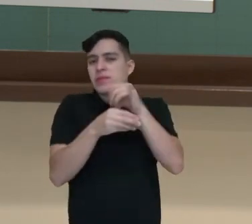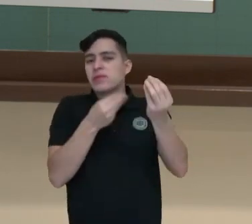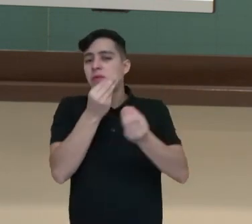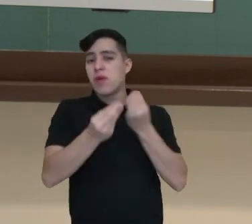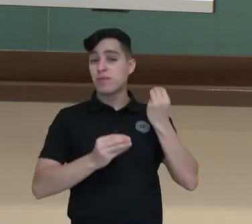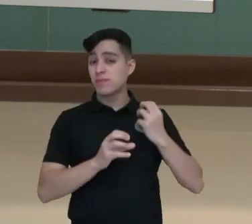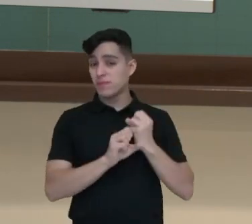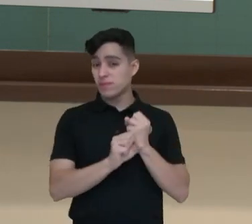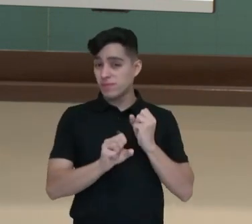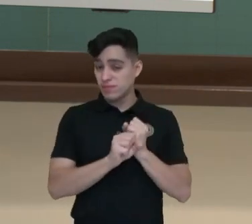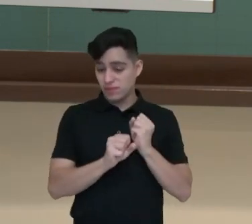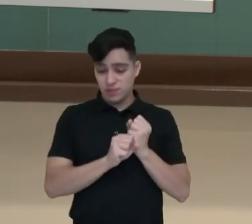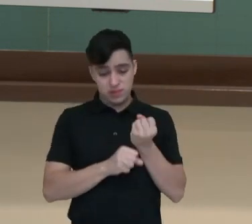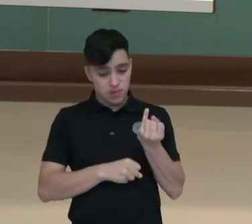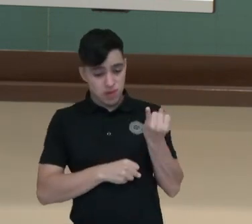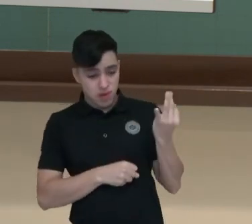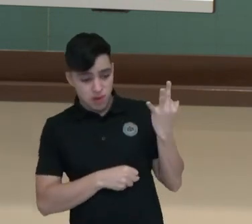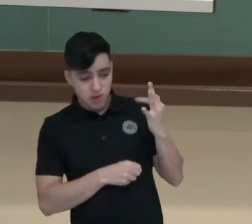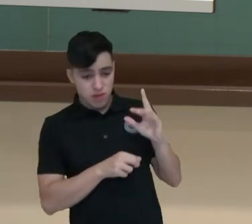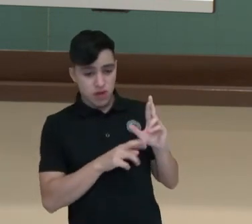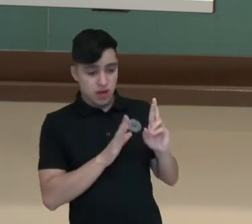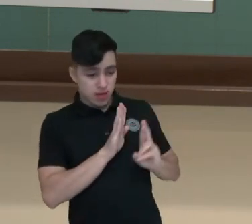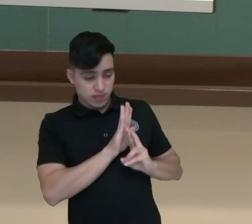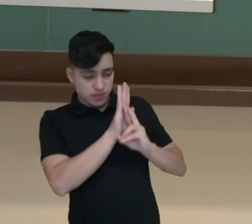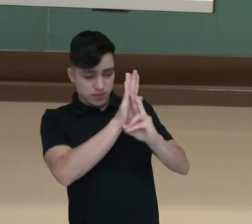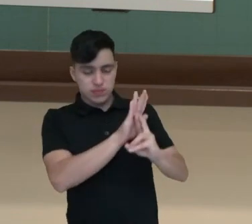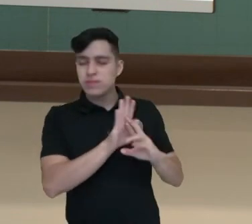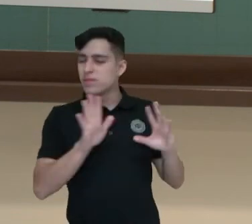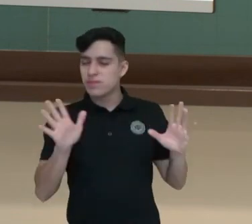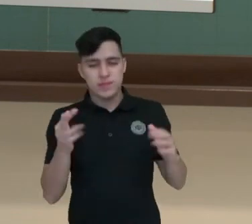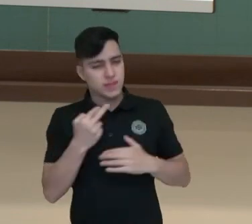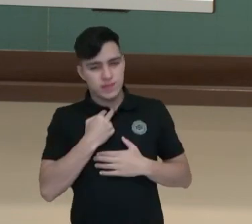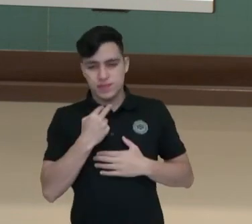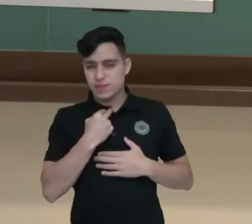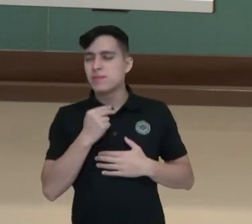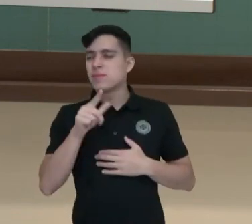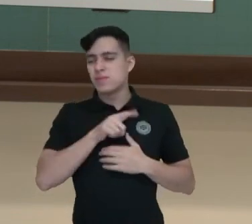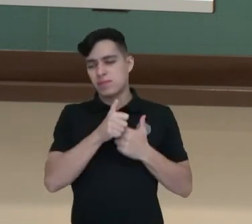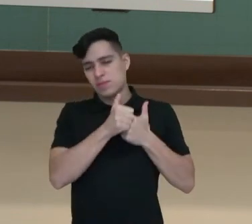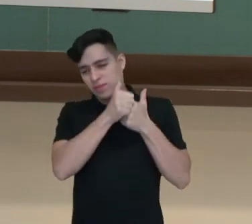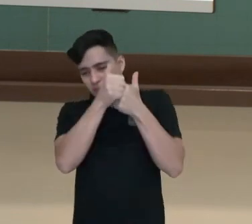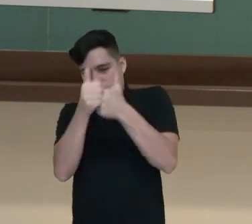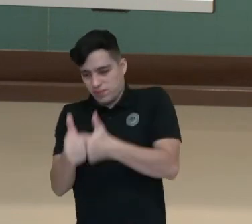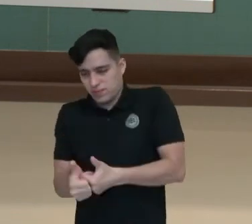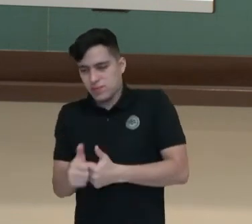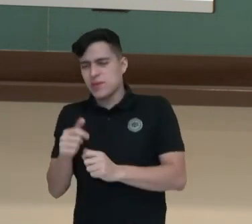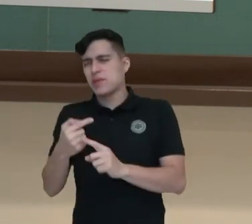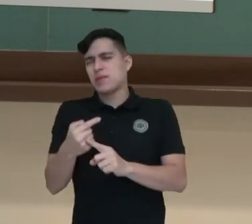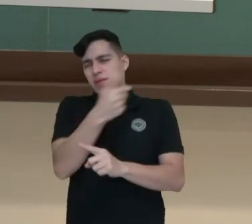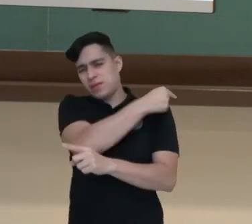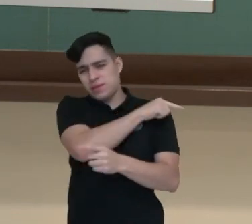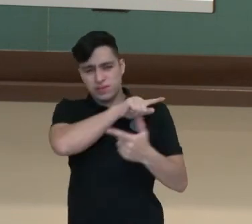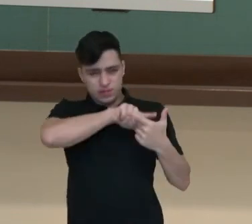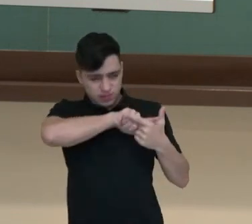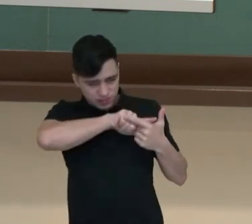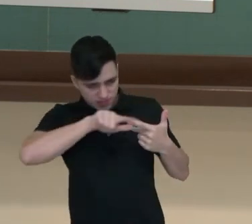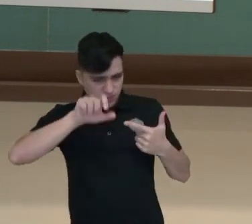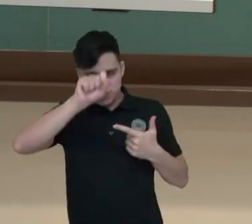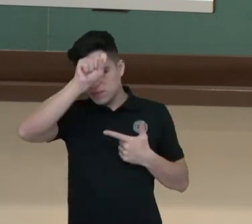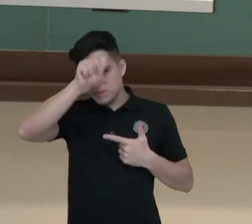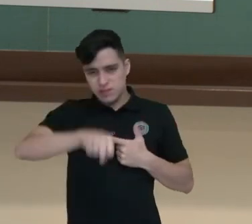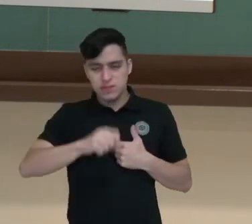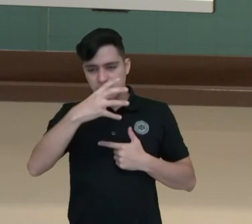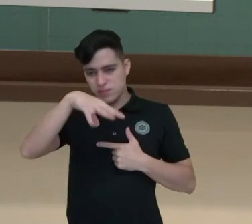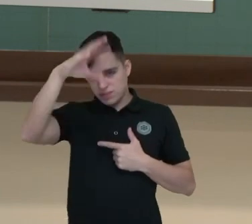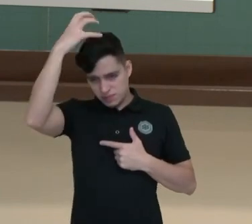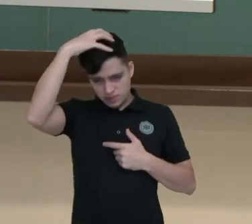para representar algumas medidas. Não pode, para representar grandezas. Não pode mais, porque dava muito problema, sim, porque o rei